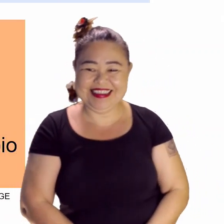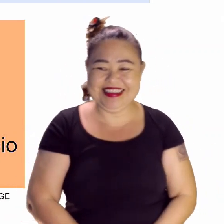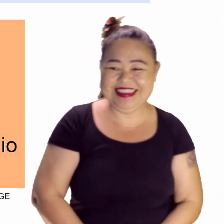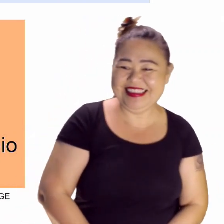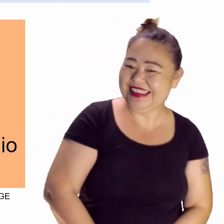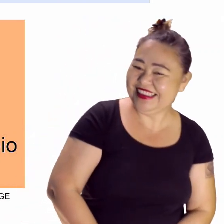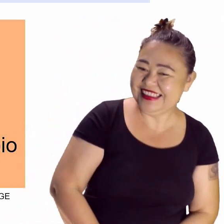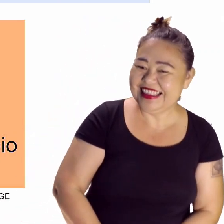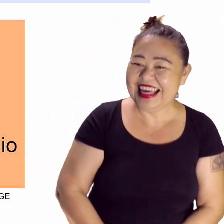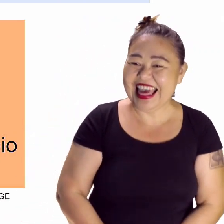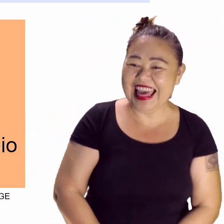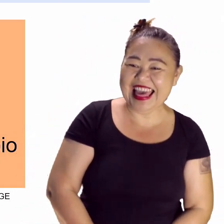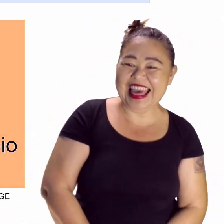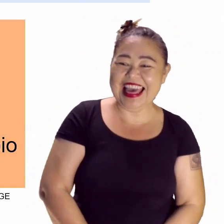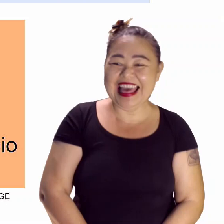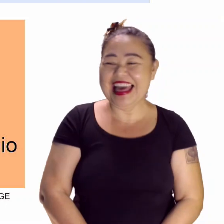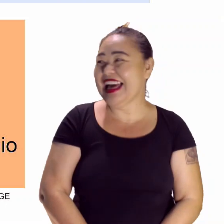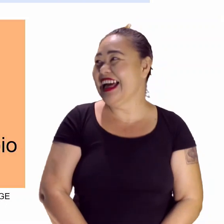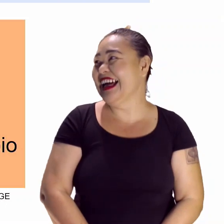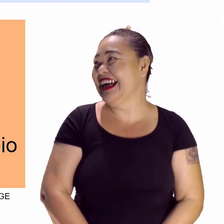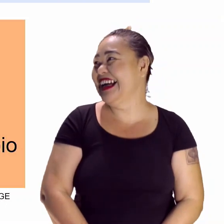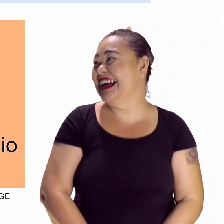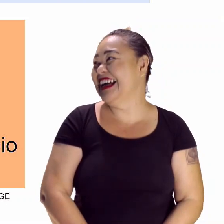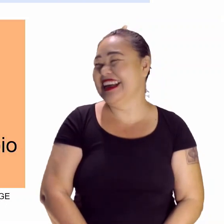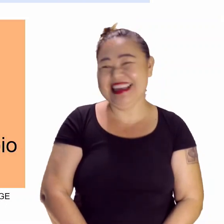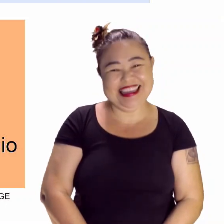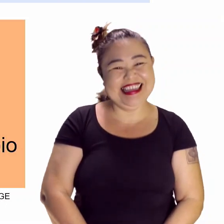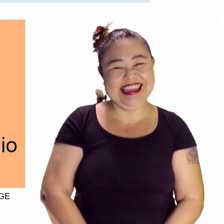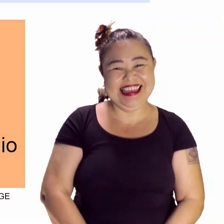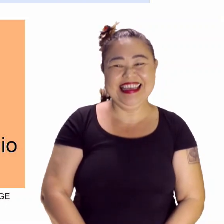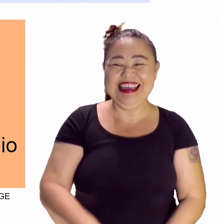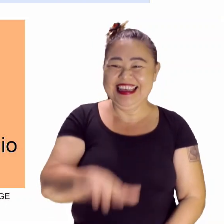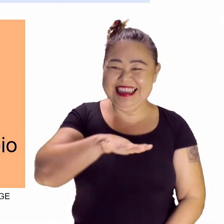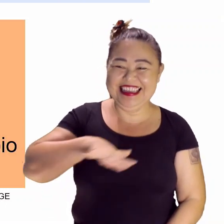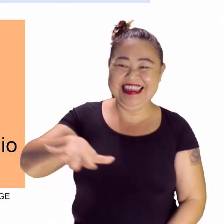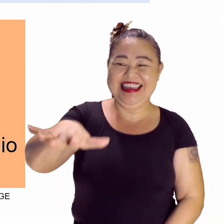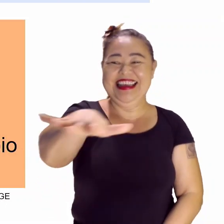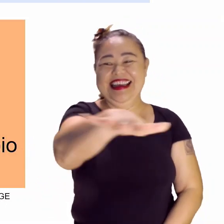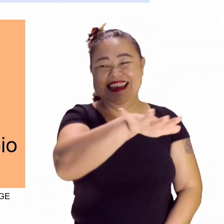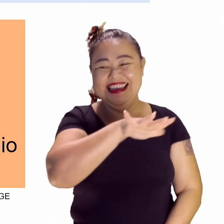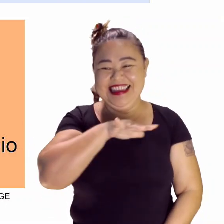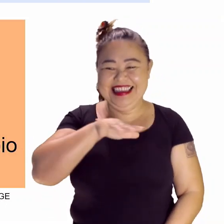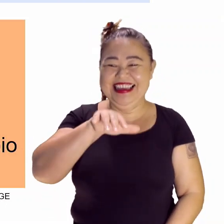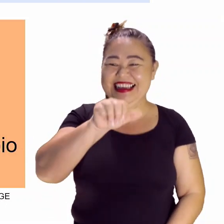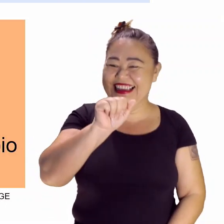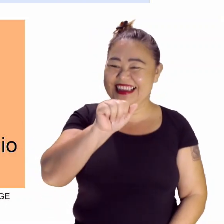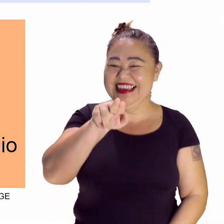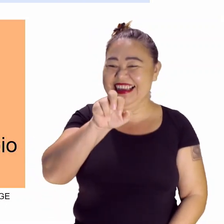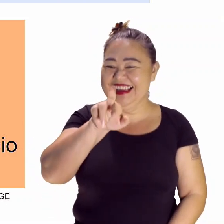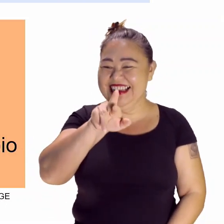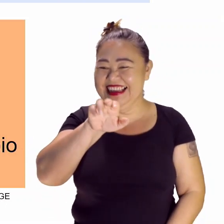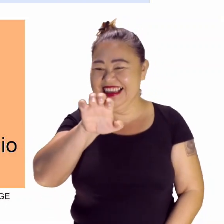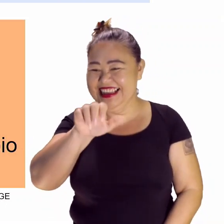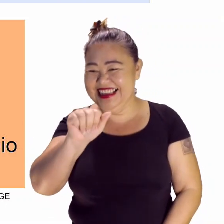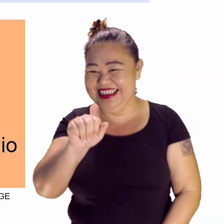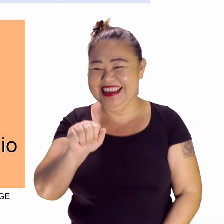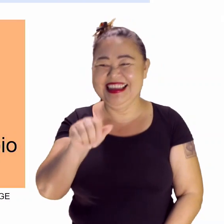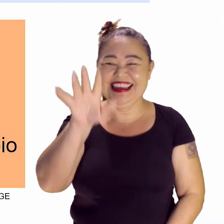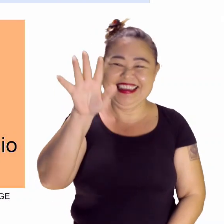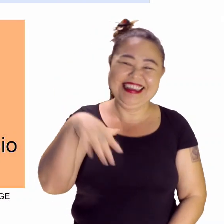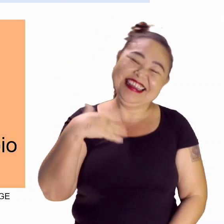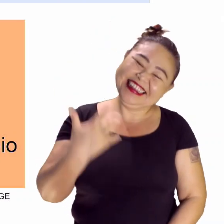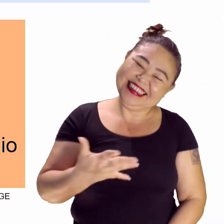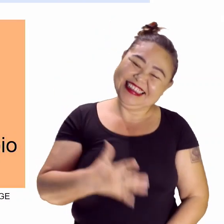eu tenho uma amiga chamada mas é área não galera área